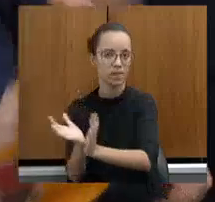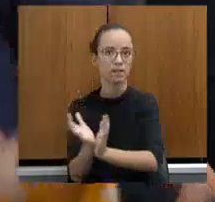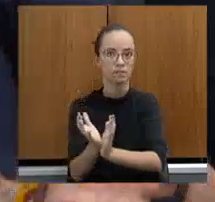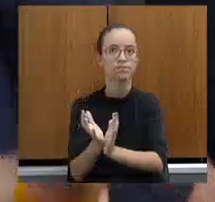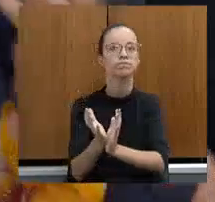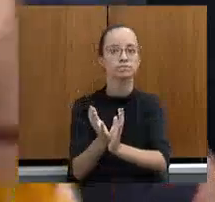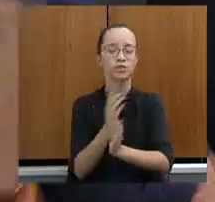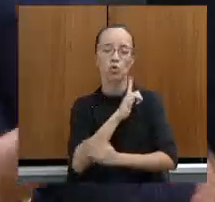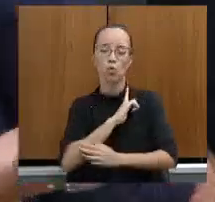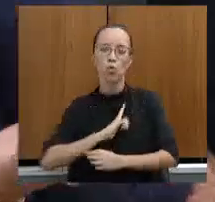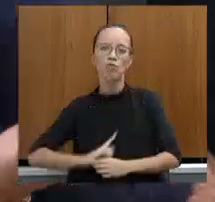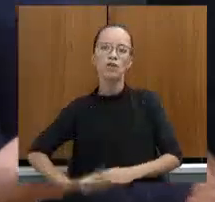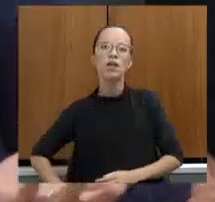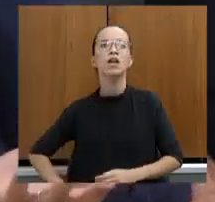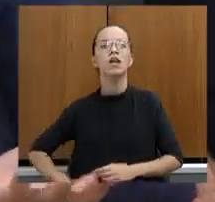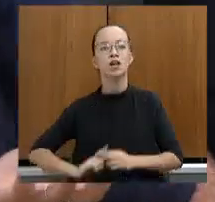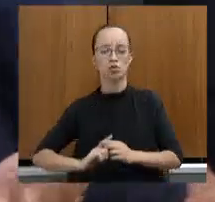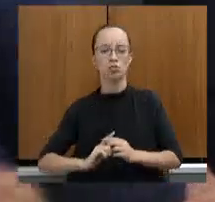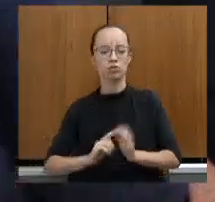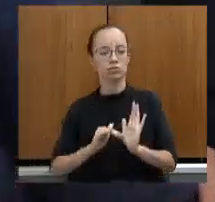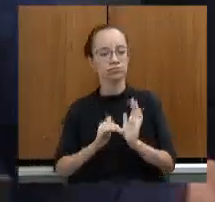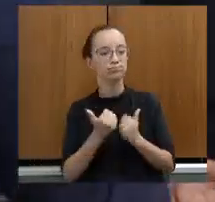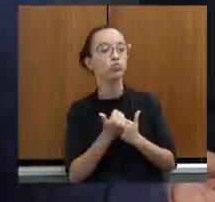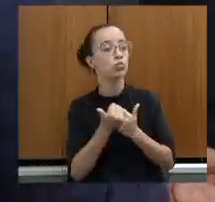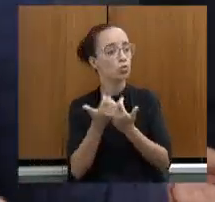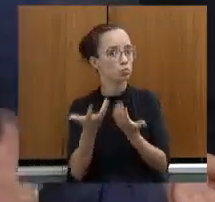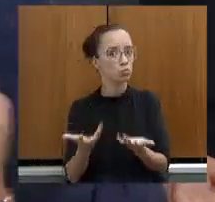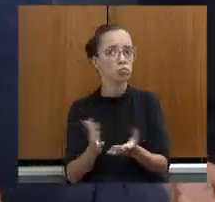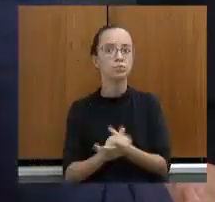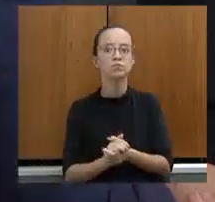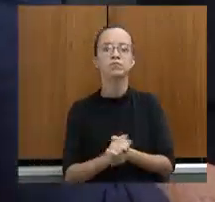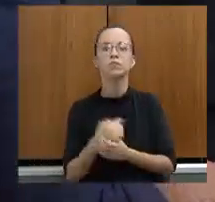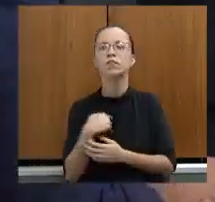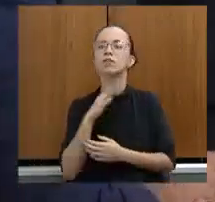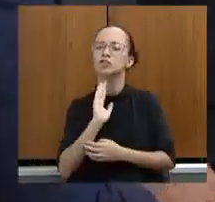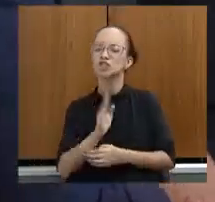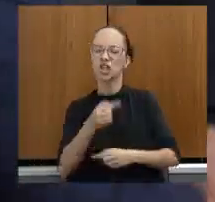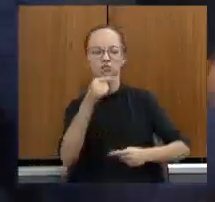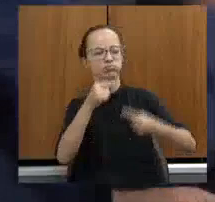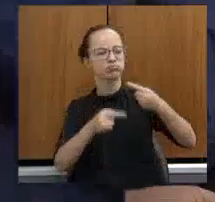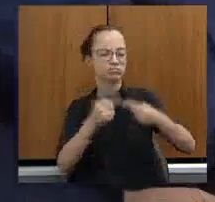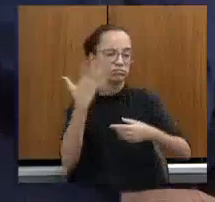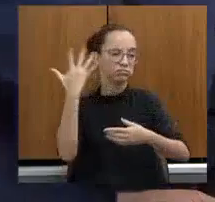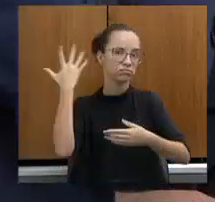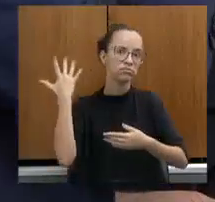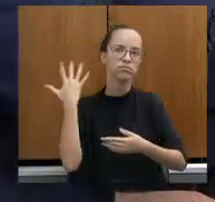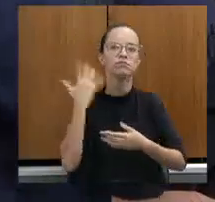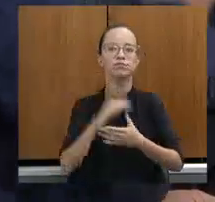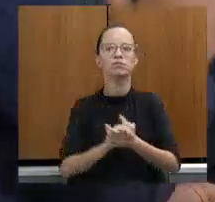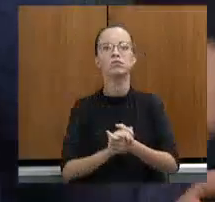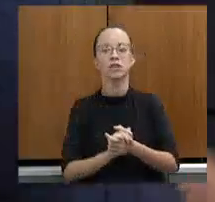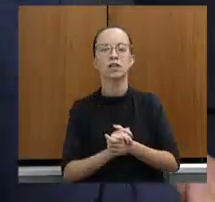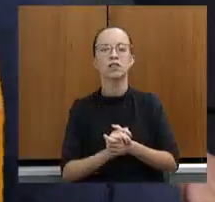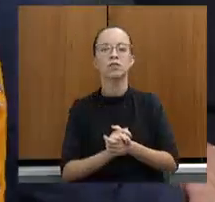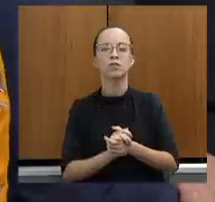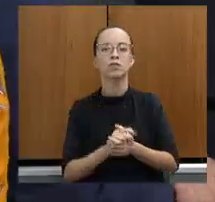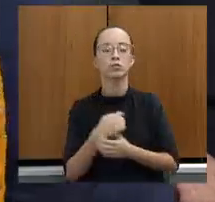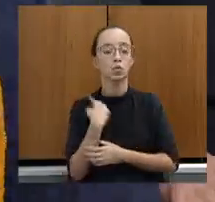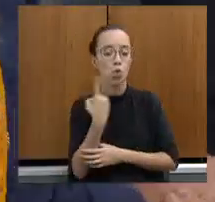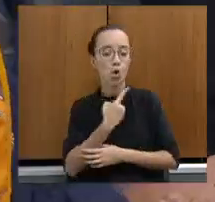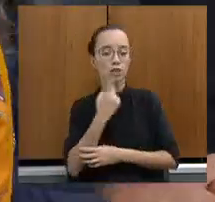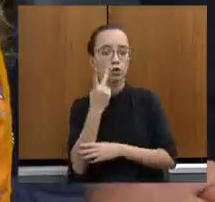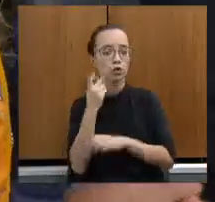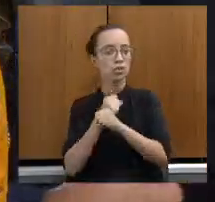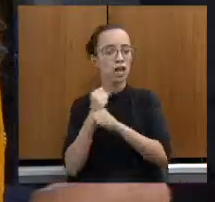pudesse dar condições a essa tramitação não é eu já fiz esses debates inclusive com deputado nós ficamos